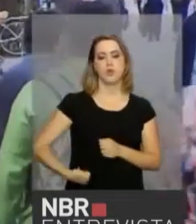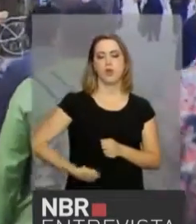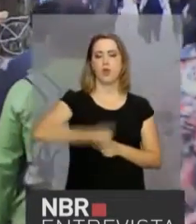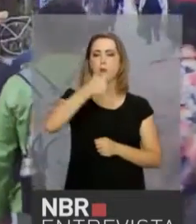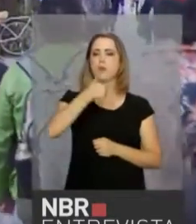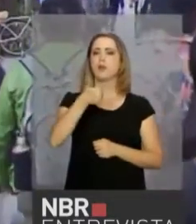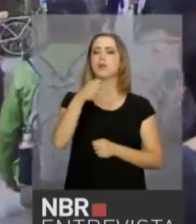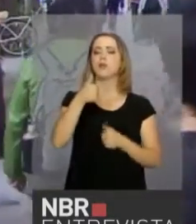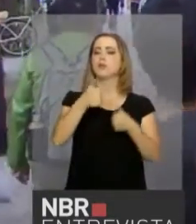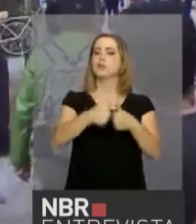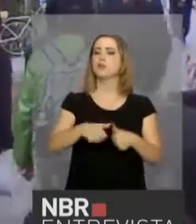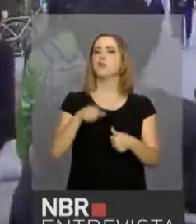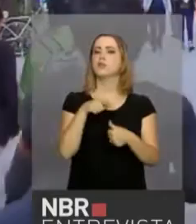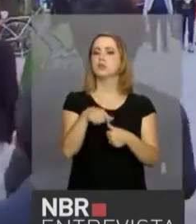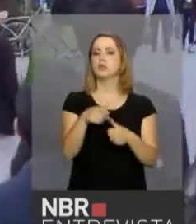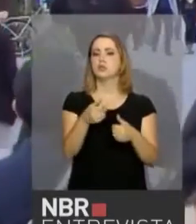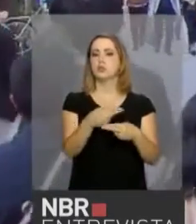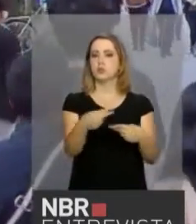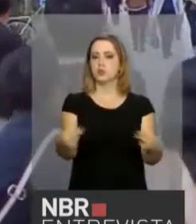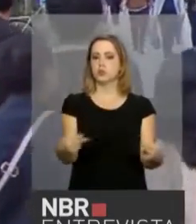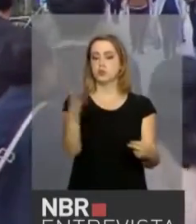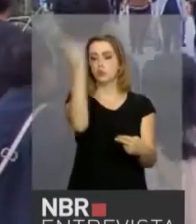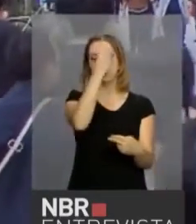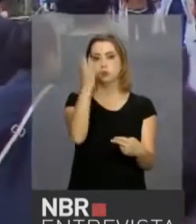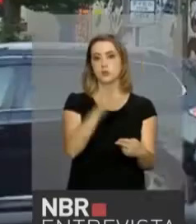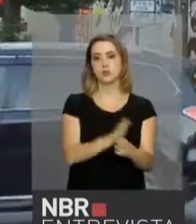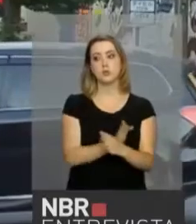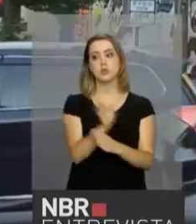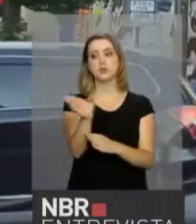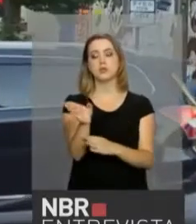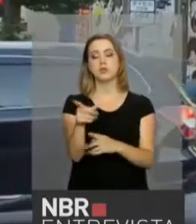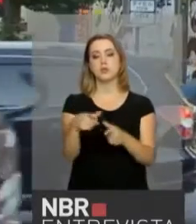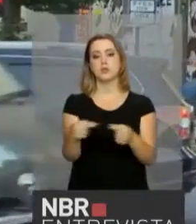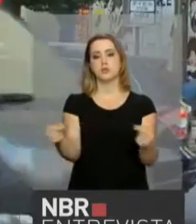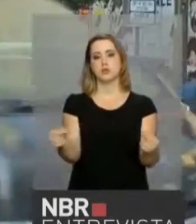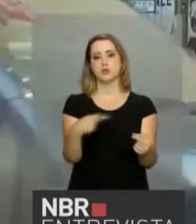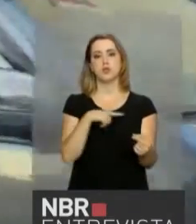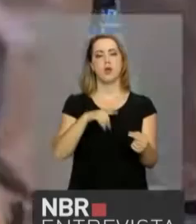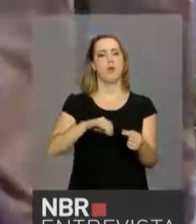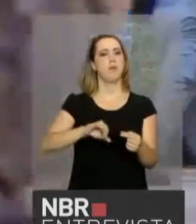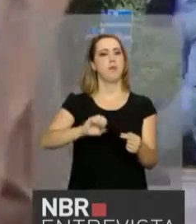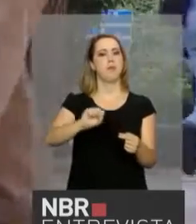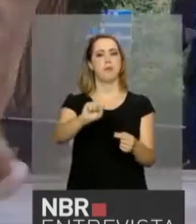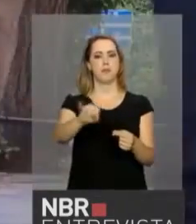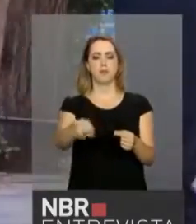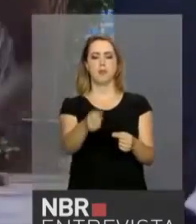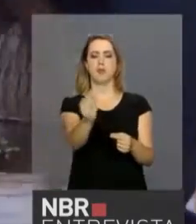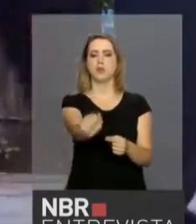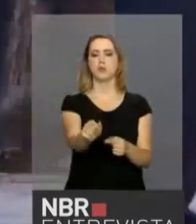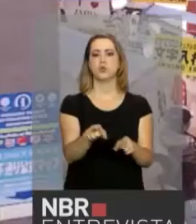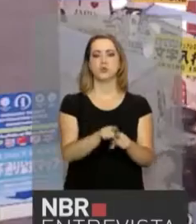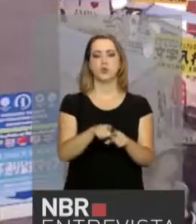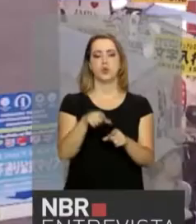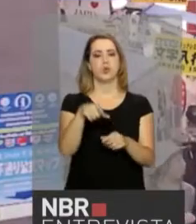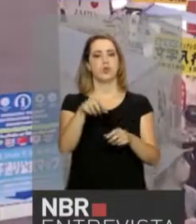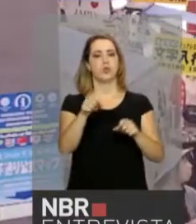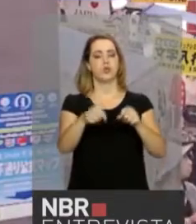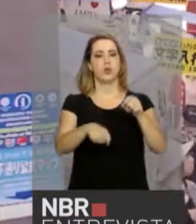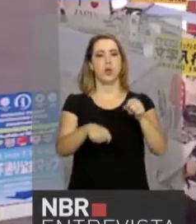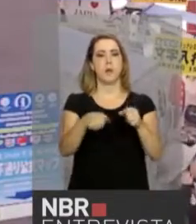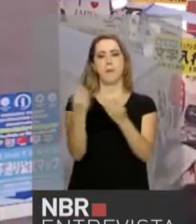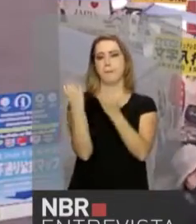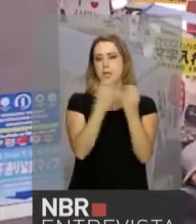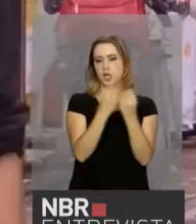brasileiros no japão é outra meta do brasil além de soja milho algodão e aves o governo quer